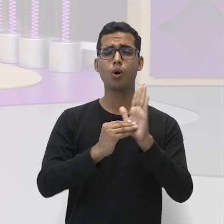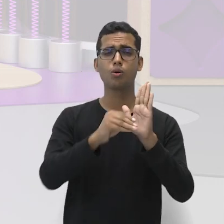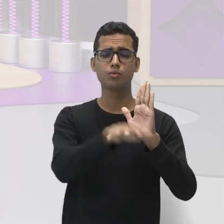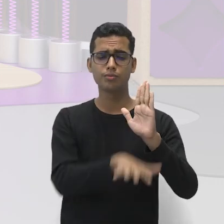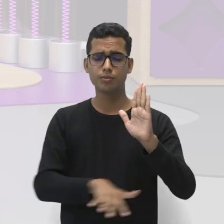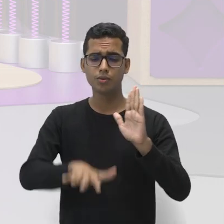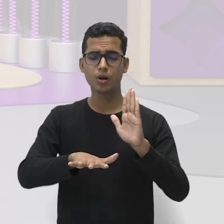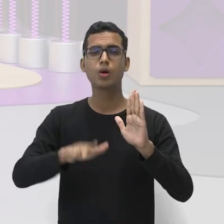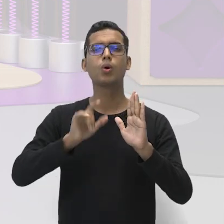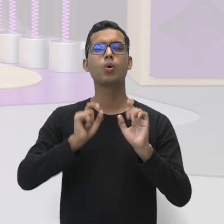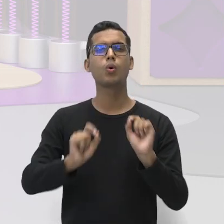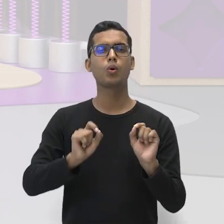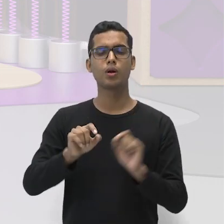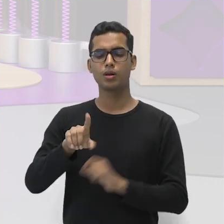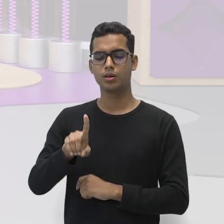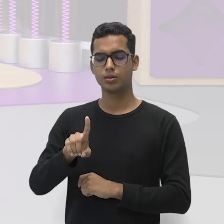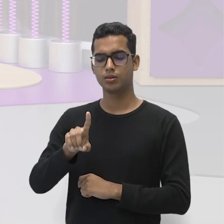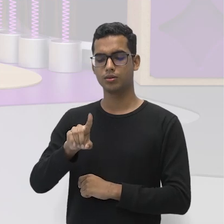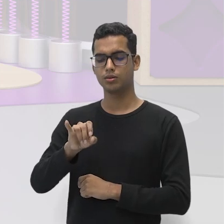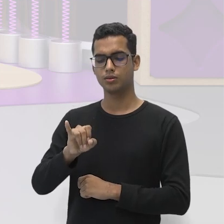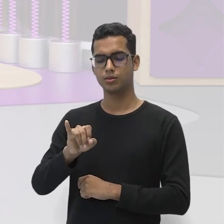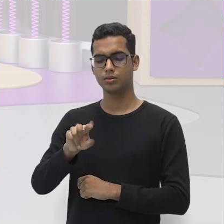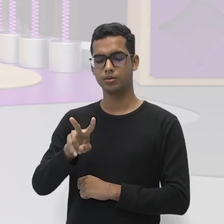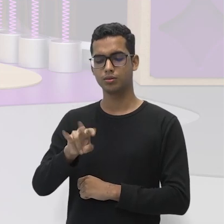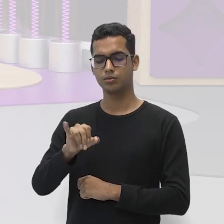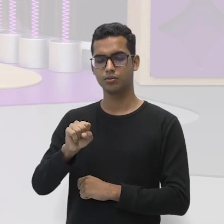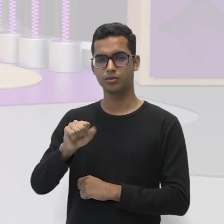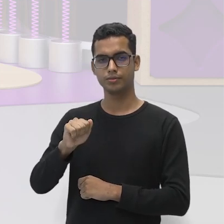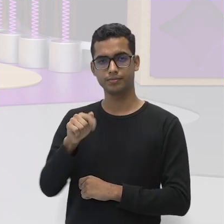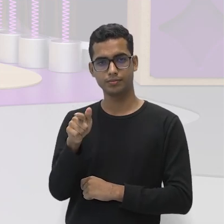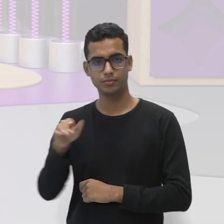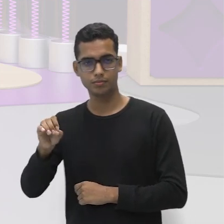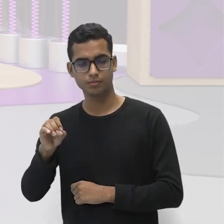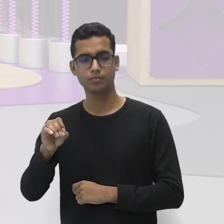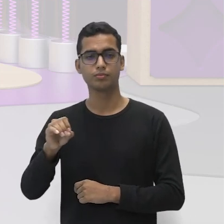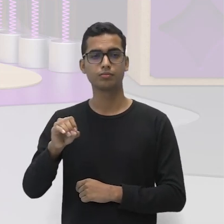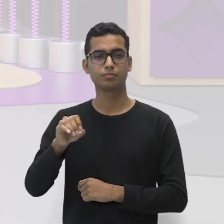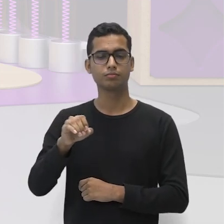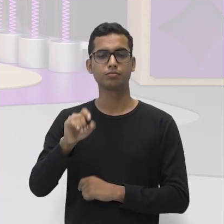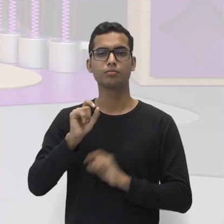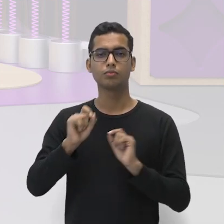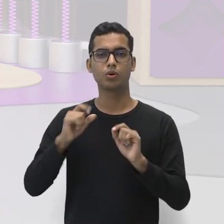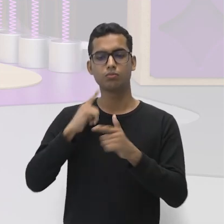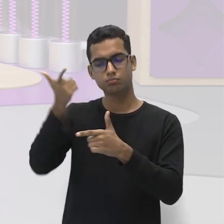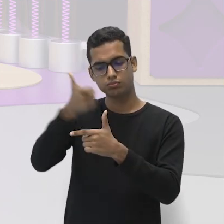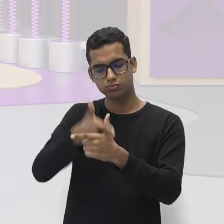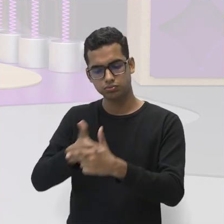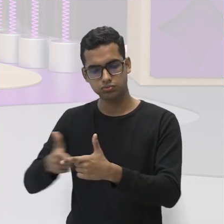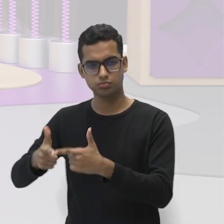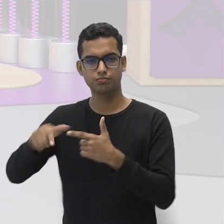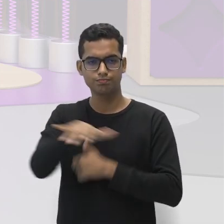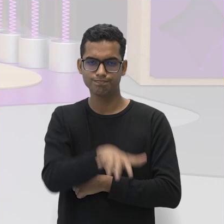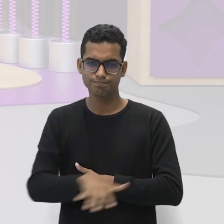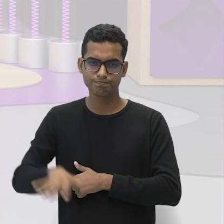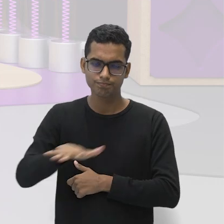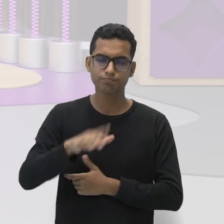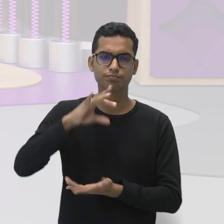divisão, divisão de frações, beleza? Lembrando, olha só, dividir